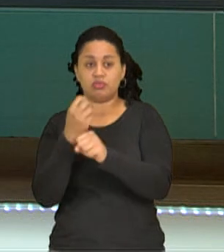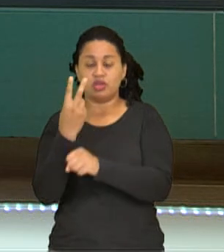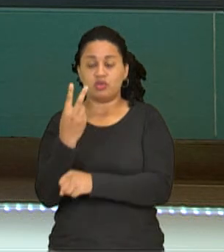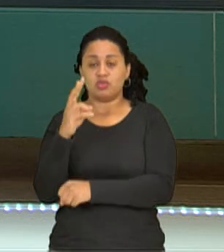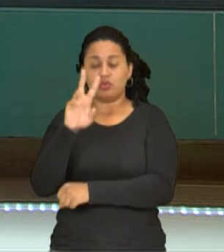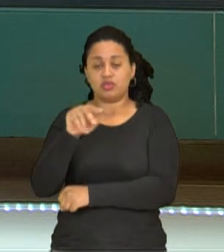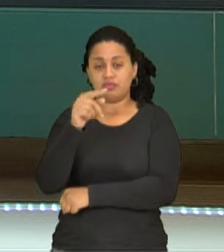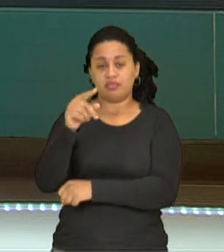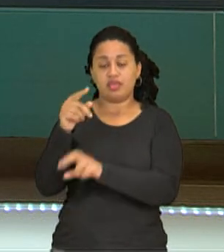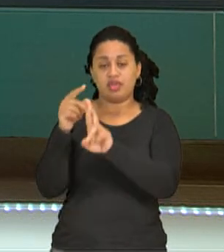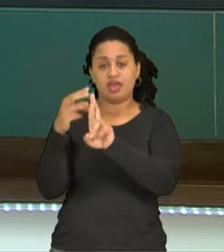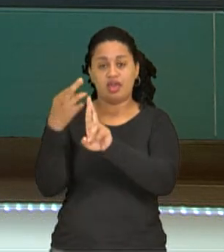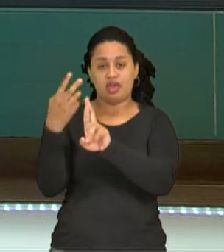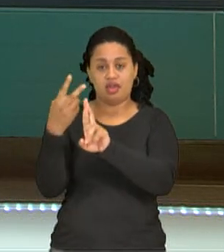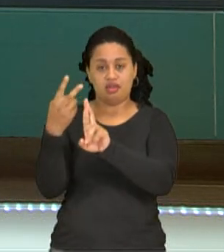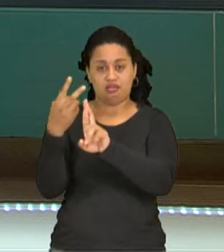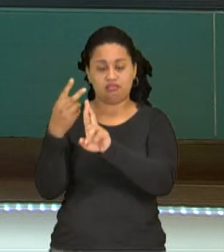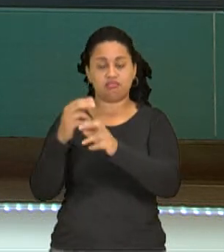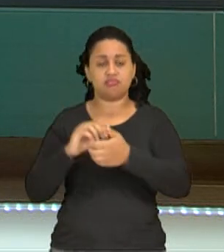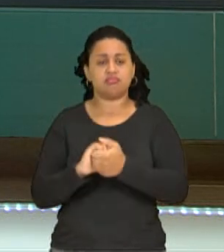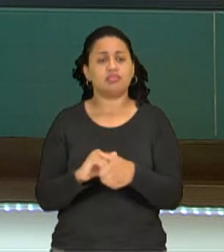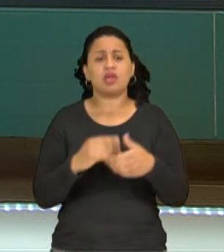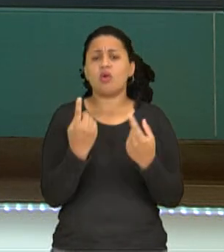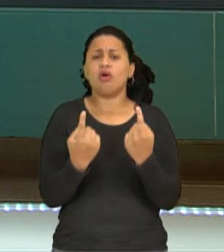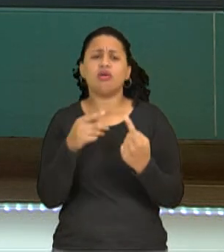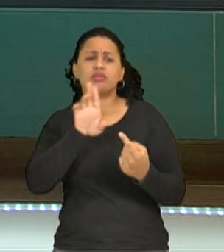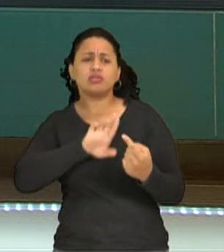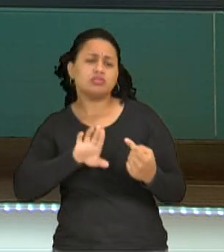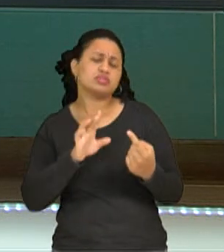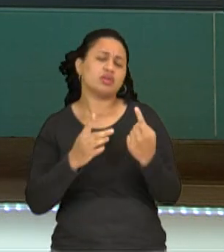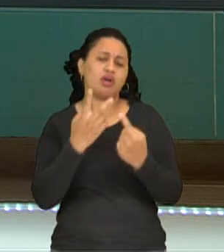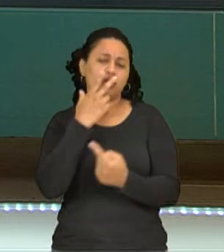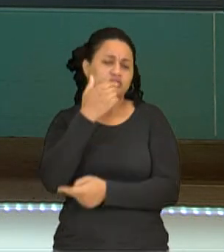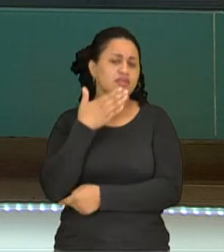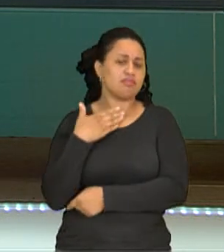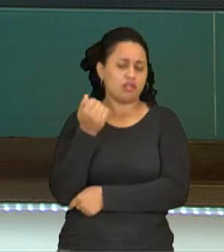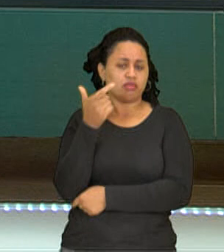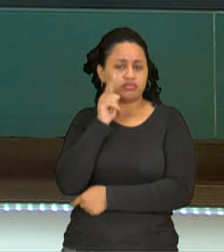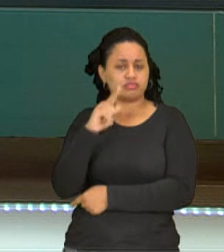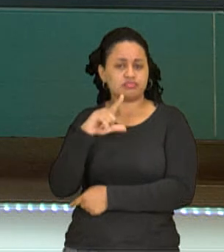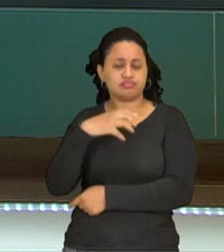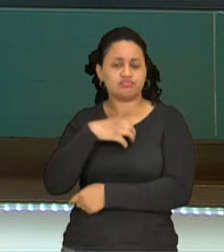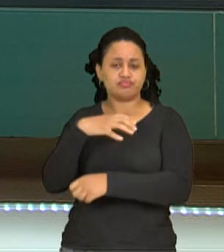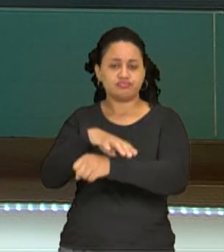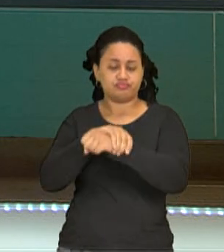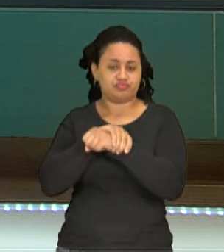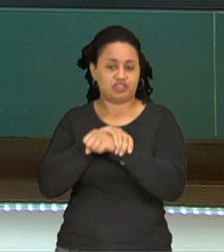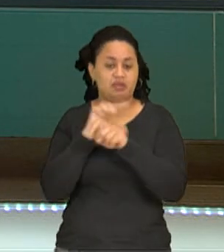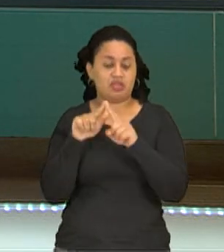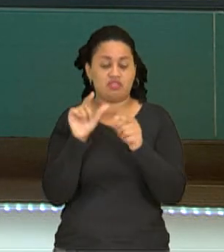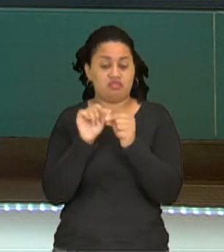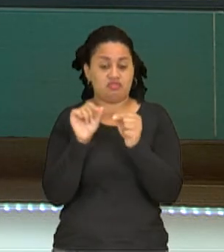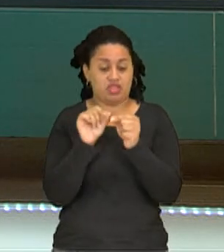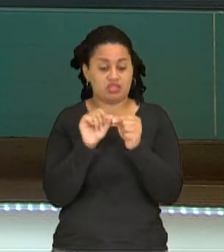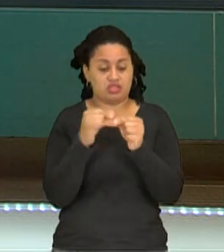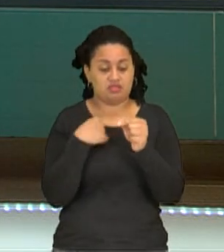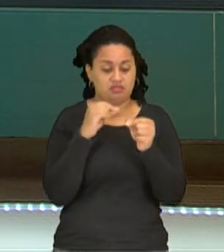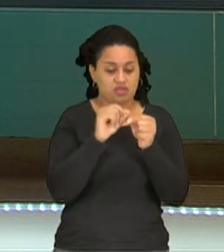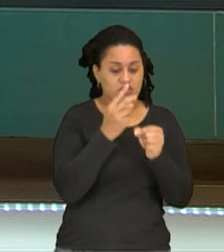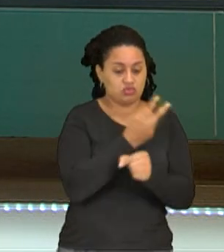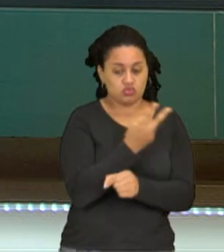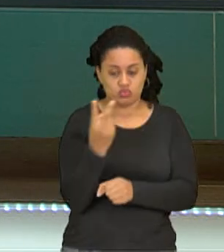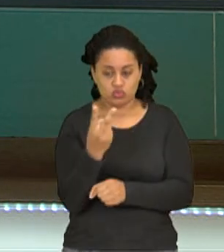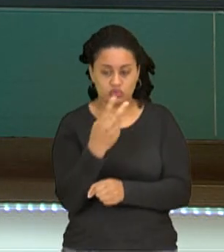você vai utilizar? Aquilo que você tiver mais segurança. Eu sempre digo o seguinte, não façam sempre da mesma maneira, vejam aquela que